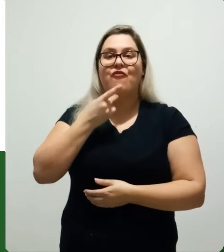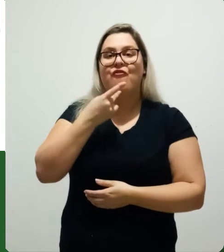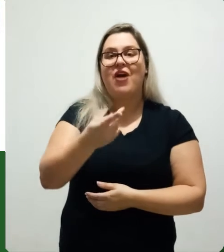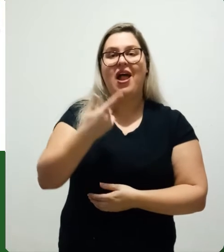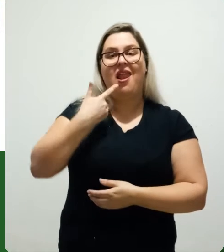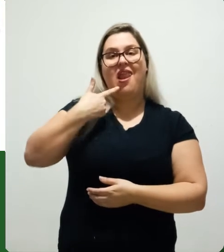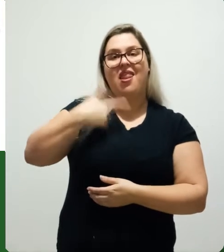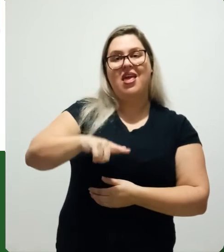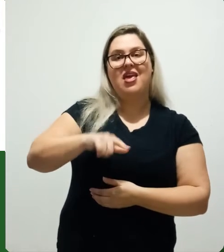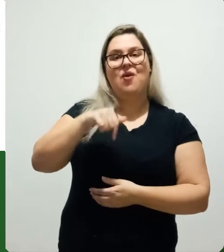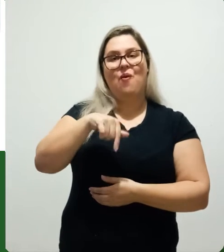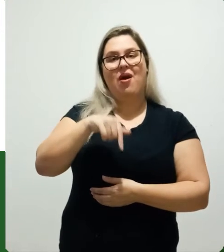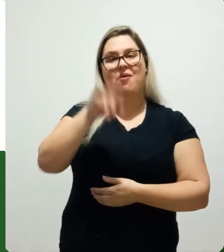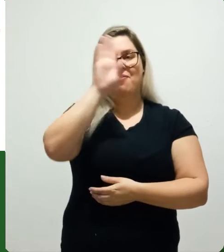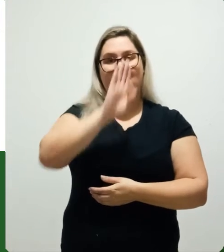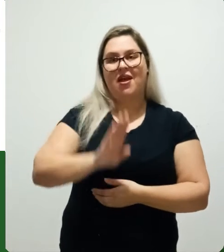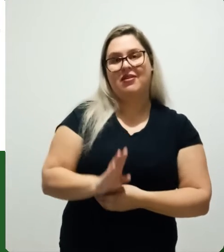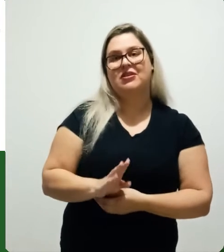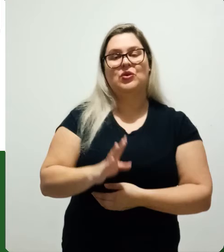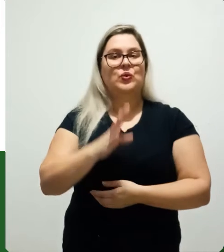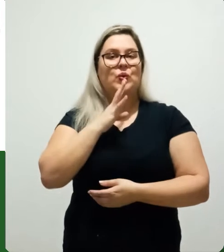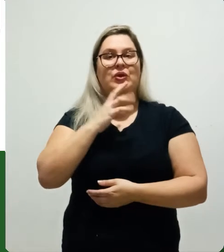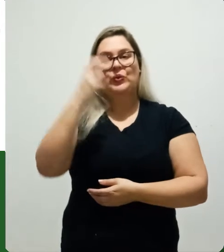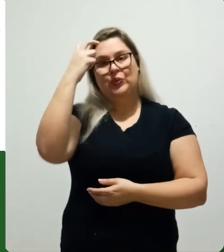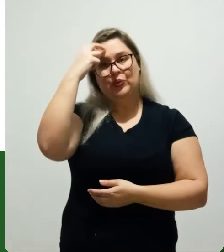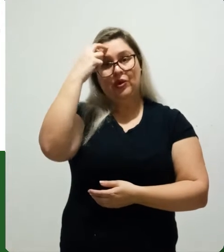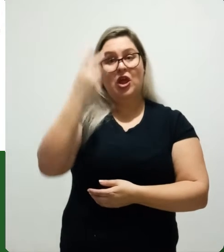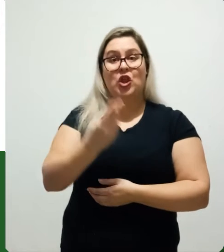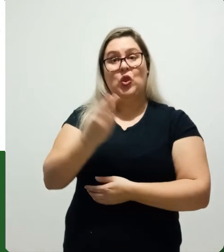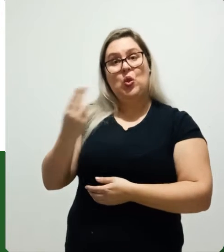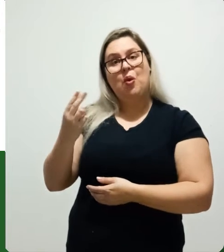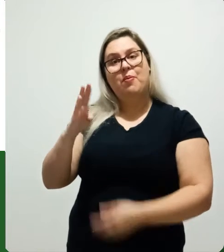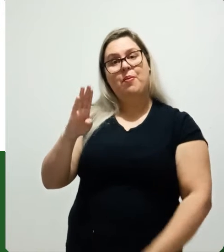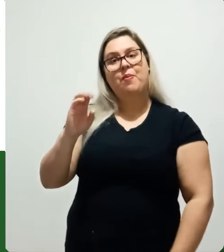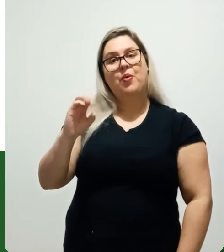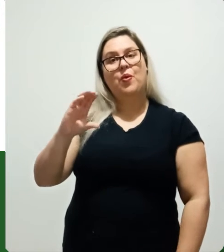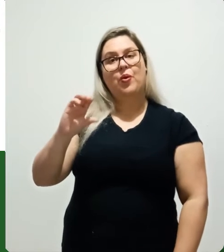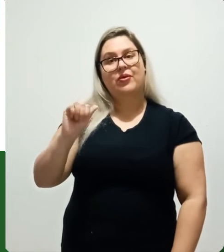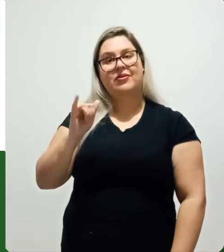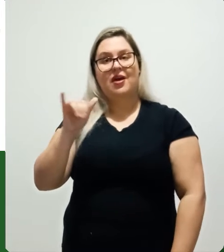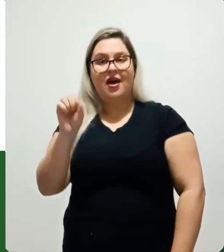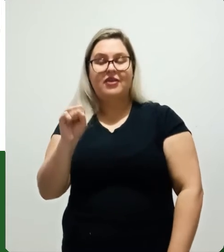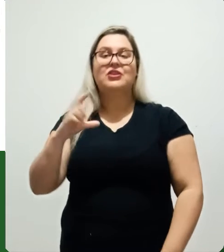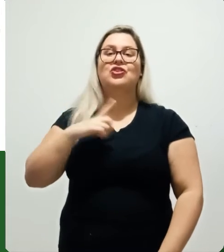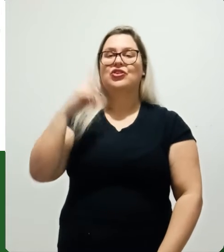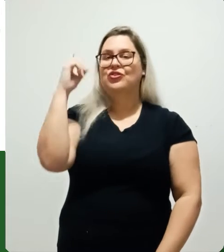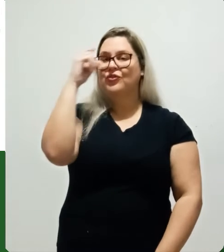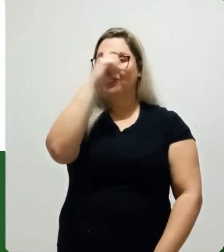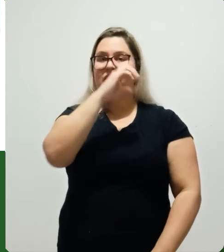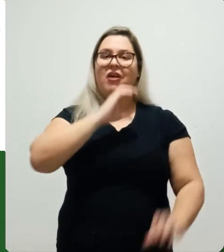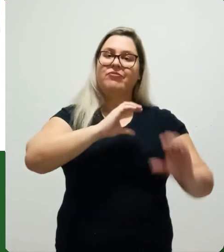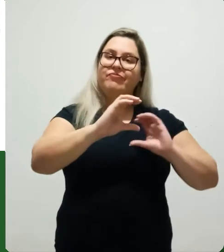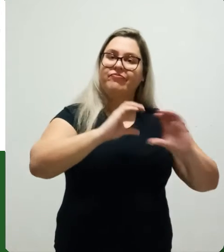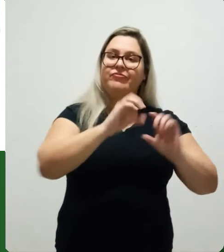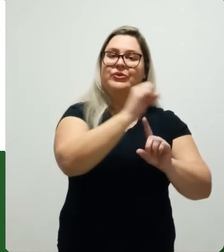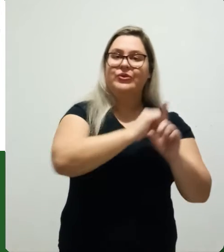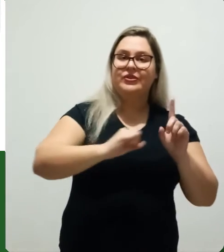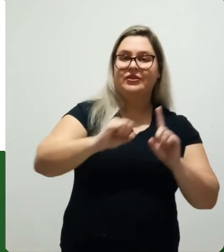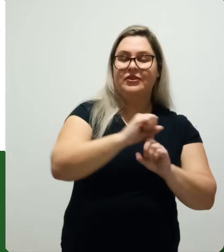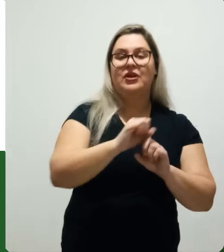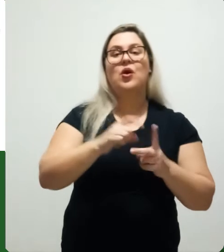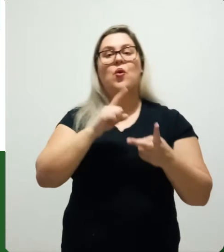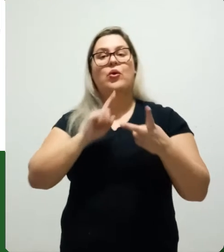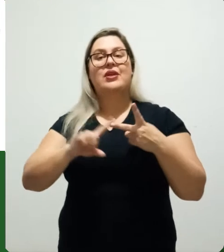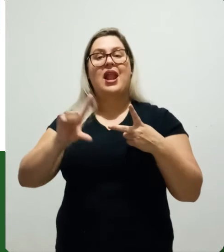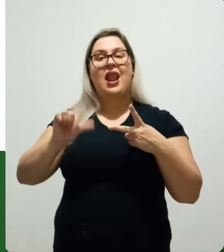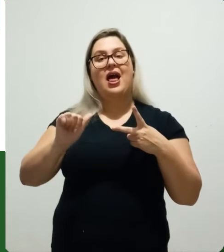fala o idioma, que não conhece, que não tem noção da cultura, do local, então eles eram chamados de boçais porque tinham dificuldade de interagir com a